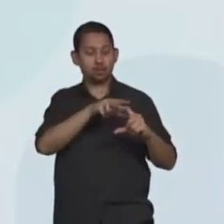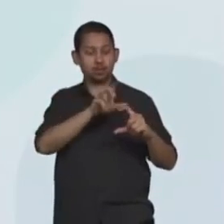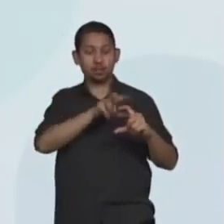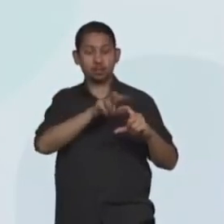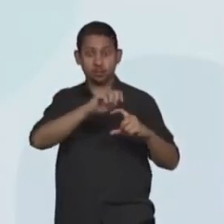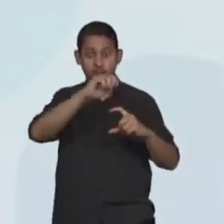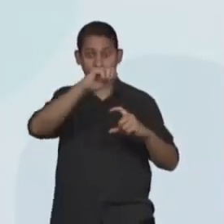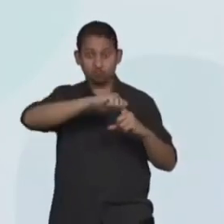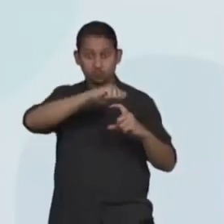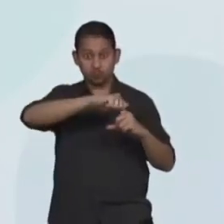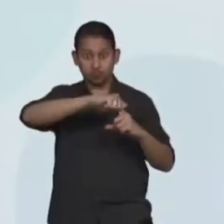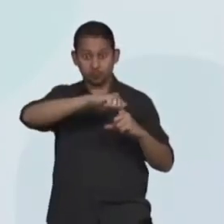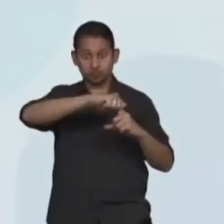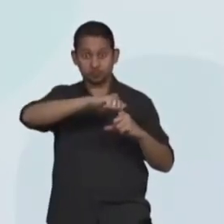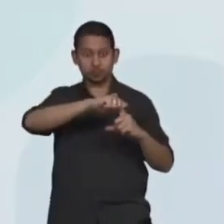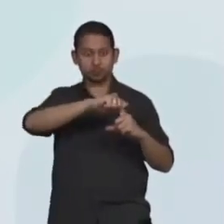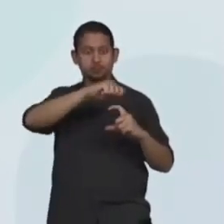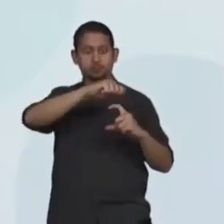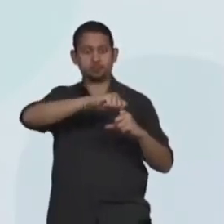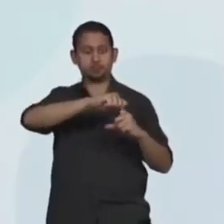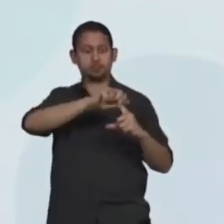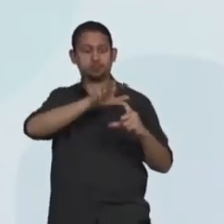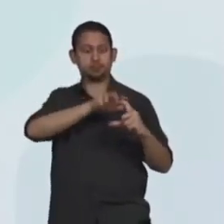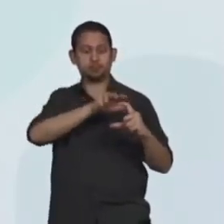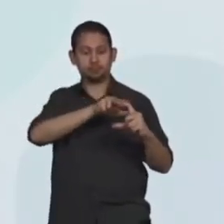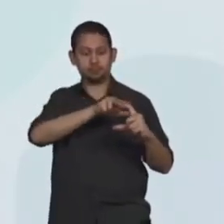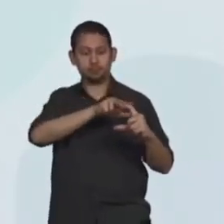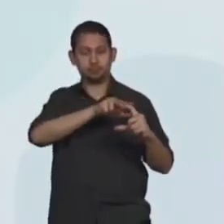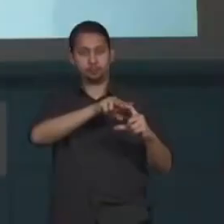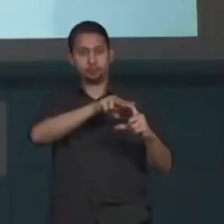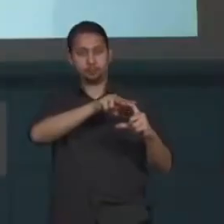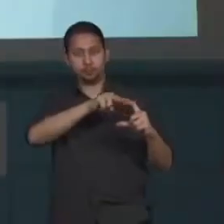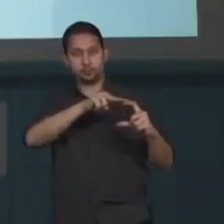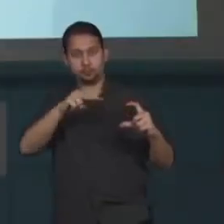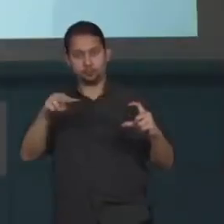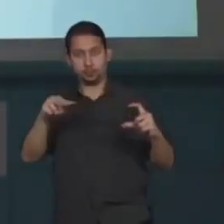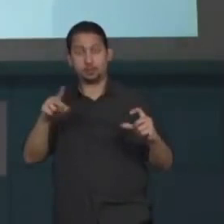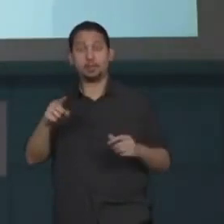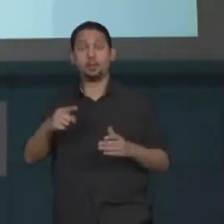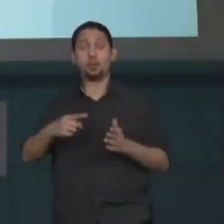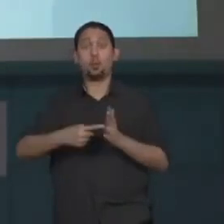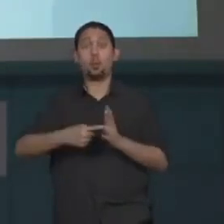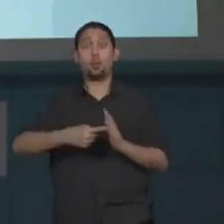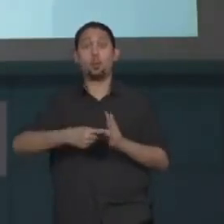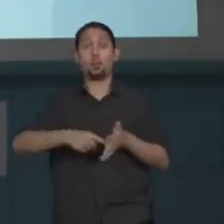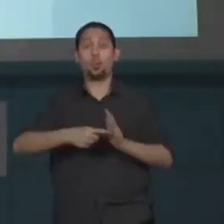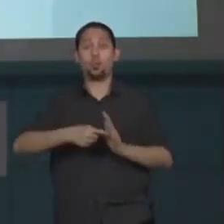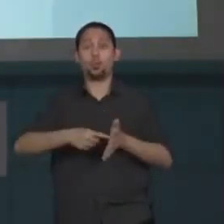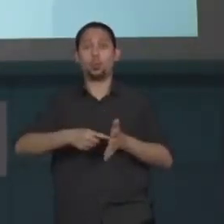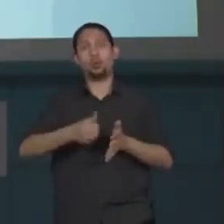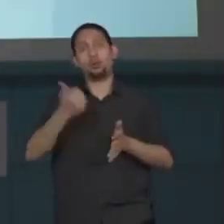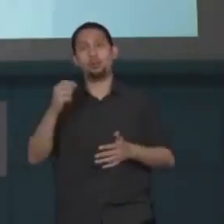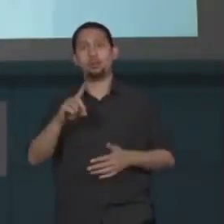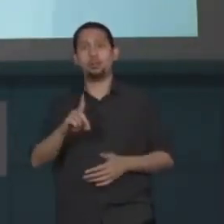bateria. E o motor DC, o motor de corrente contínua. O polo negativo,